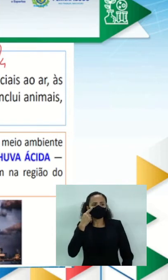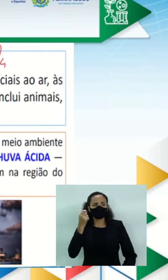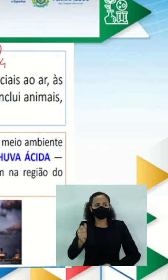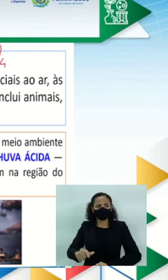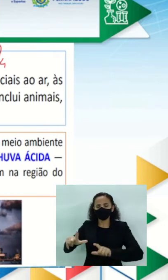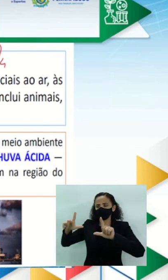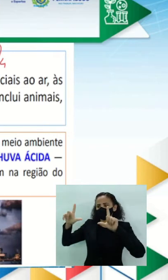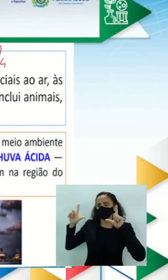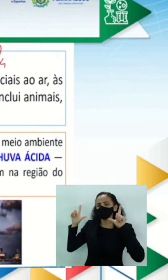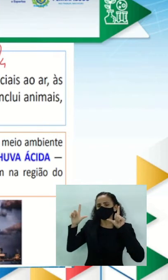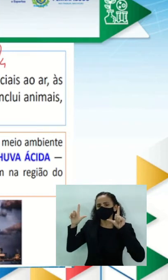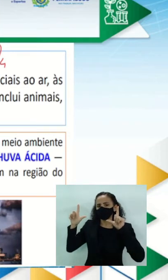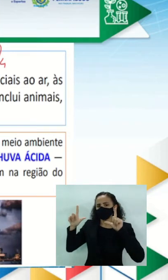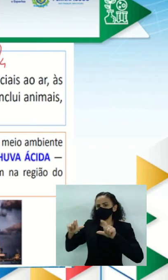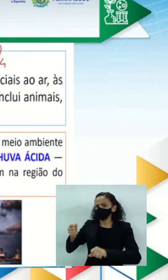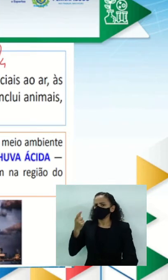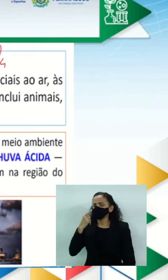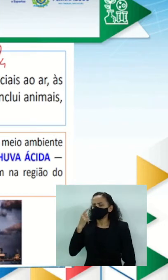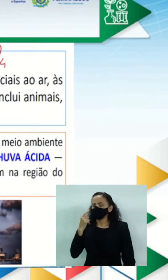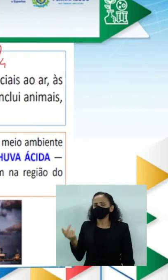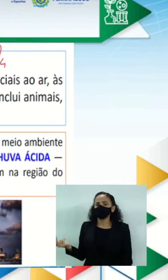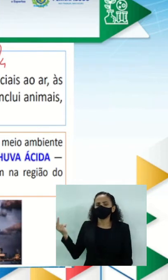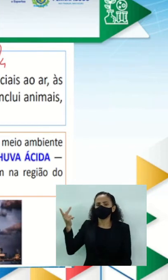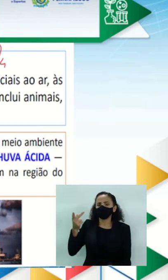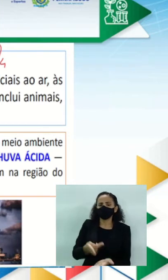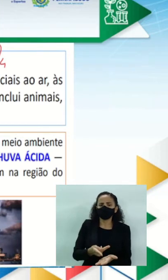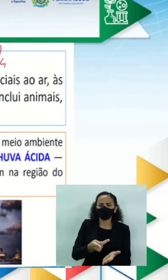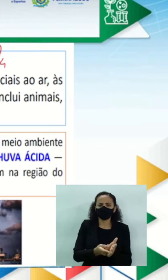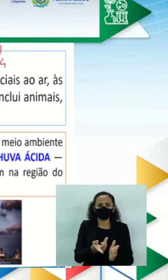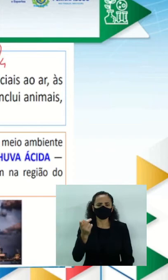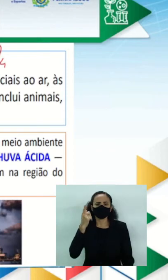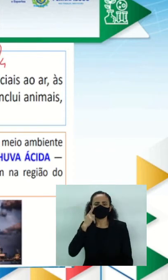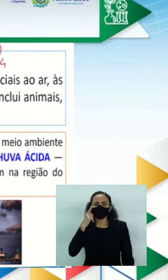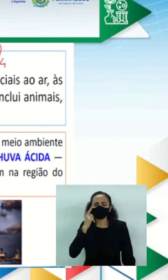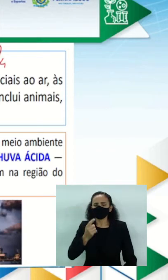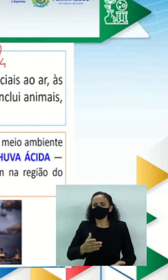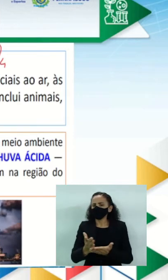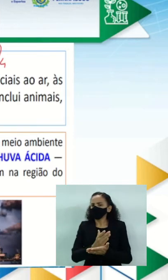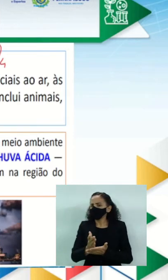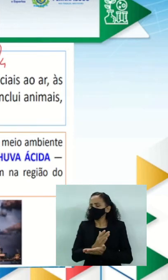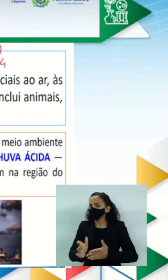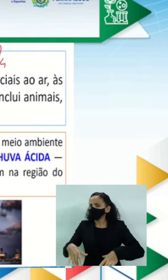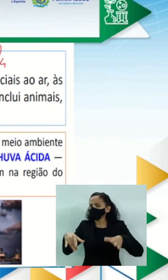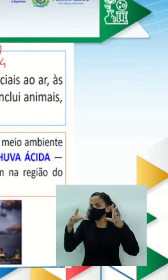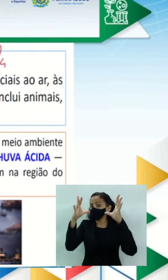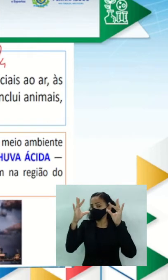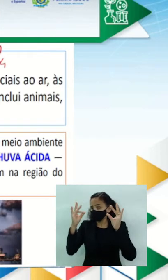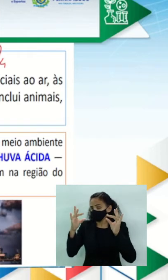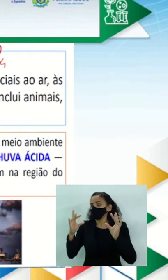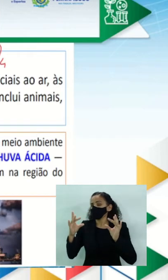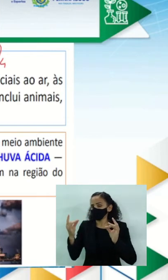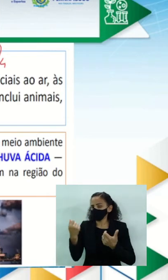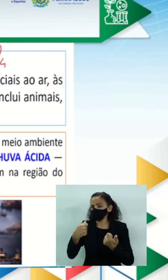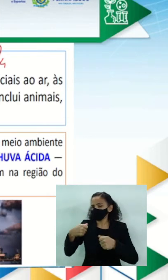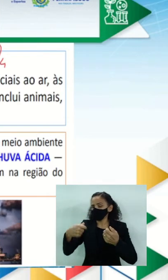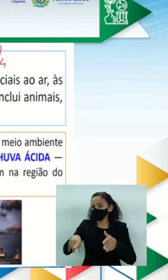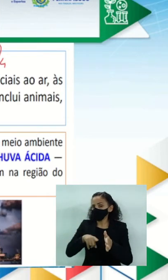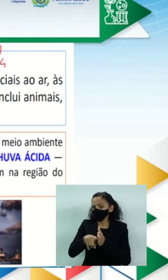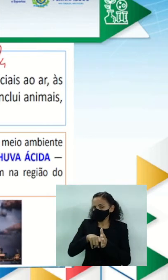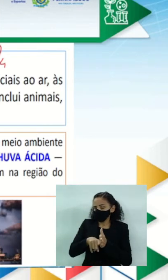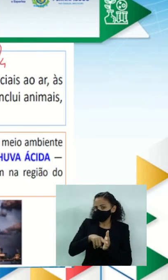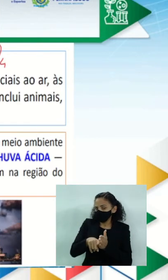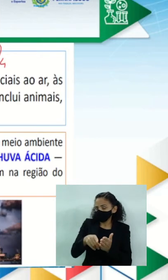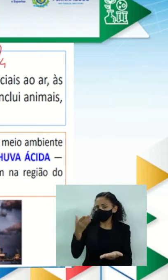uma reação química, certo? Do SO3 mais a água formando o ácido sulfúrico, tá certo? É uma